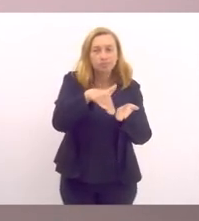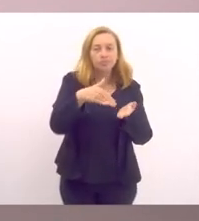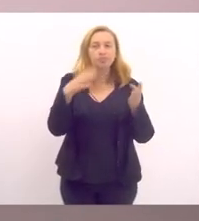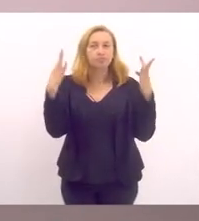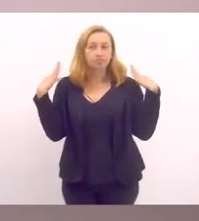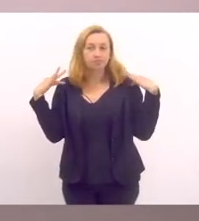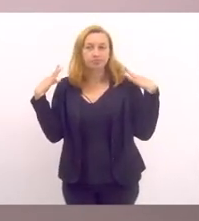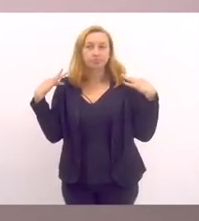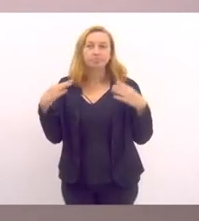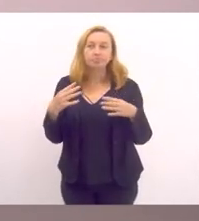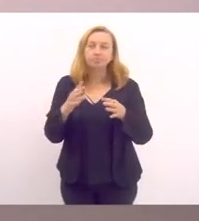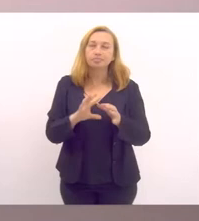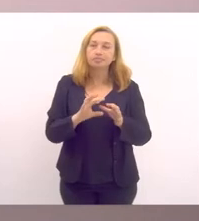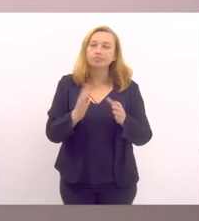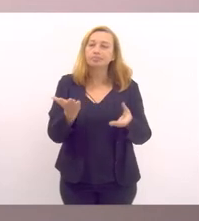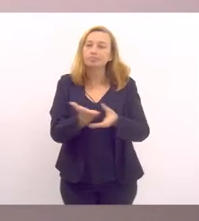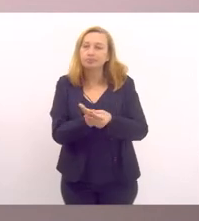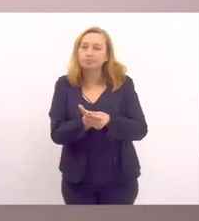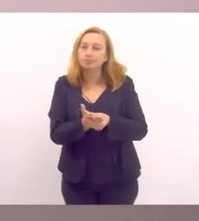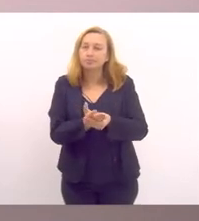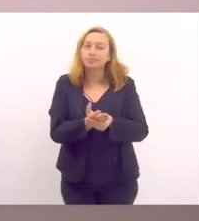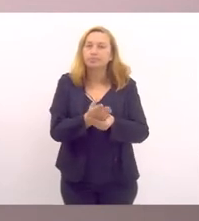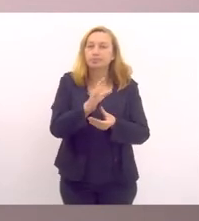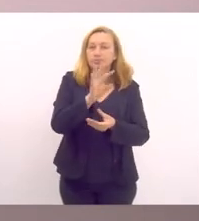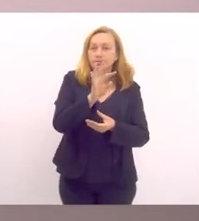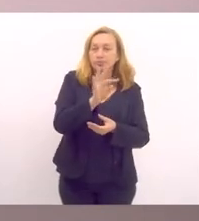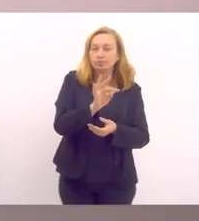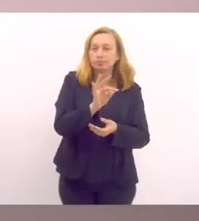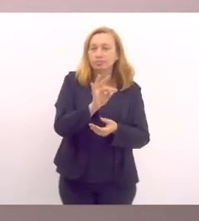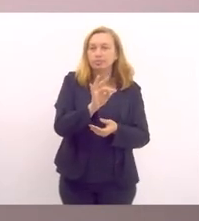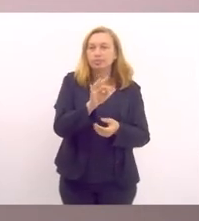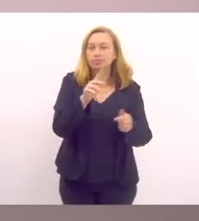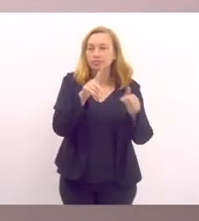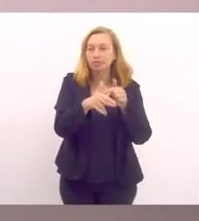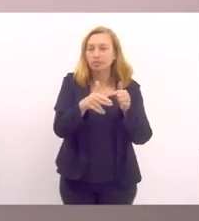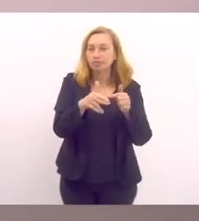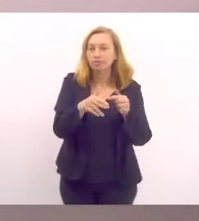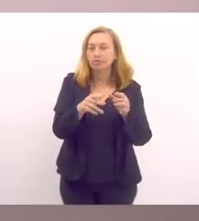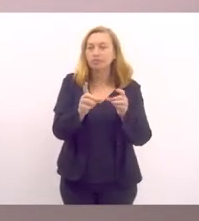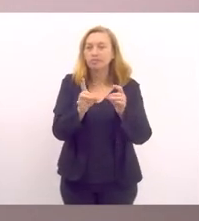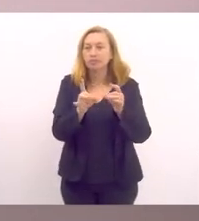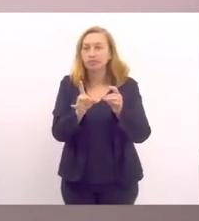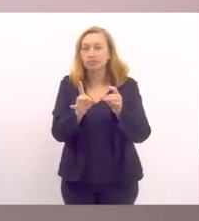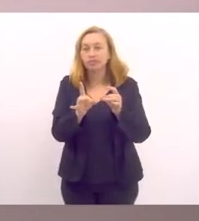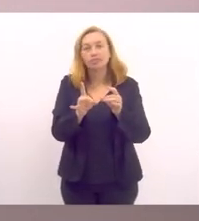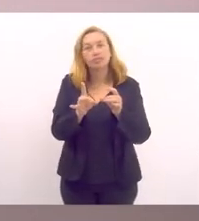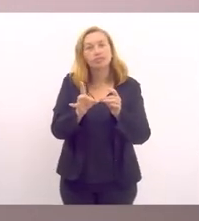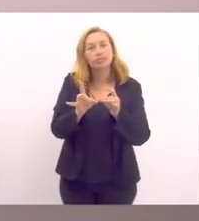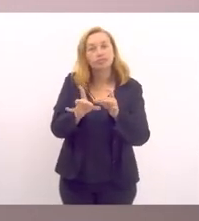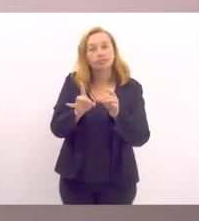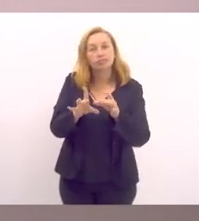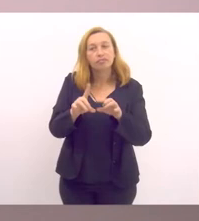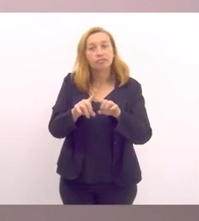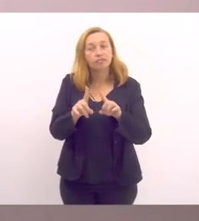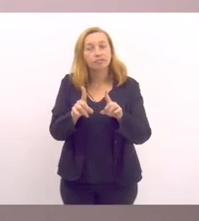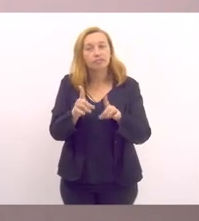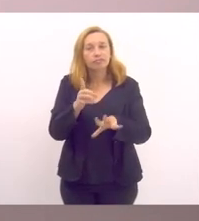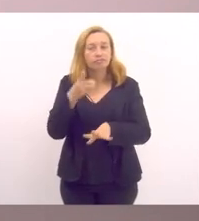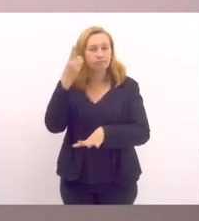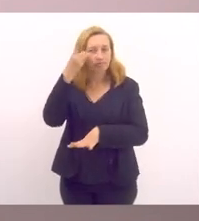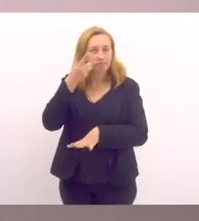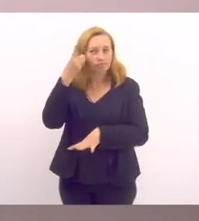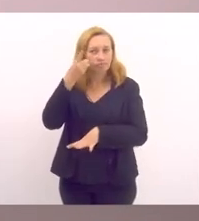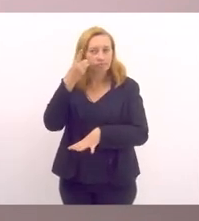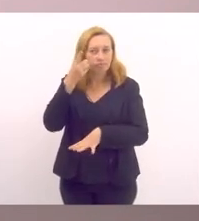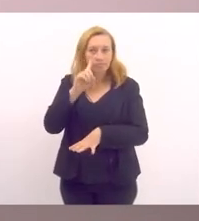para abrir um processo de tombamento, né, porque isso impediria alguém comprar para derreter. Só que o deputado